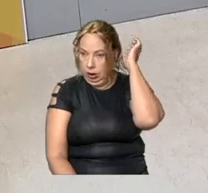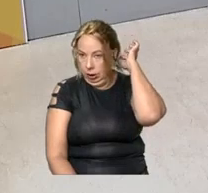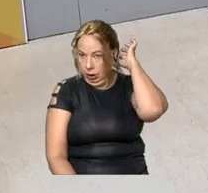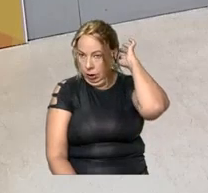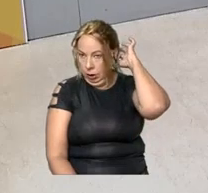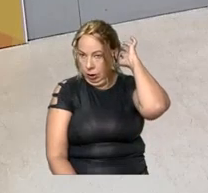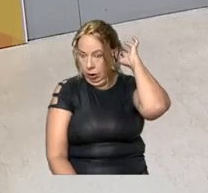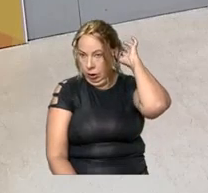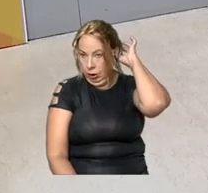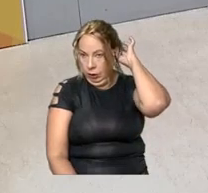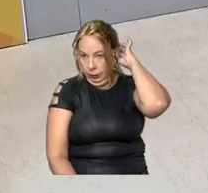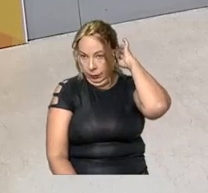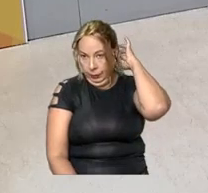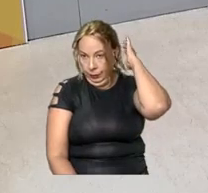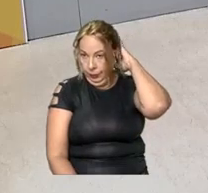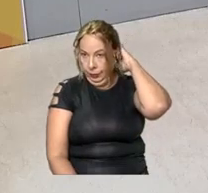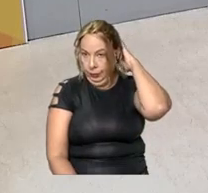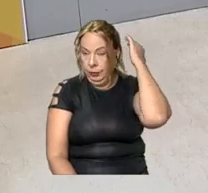rir. Eita.